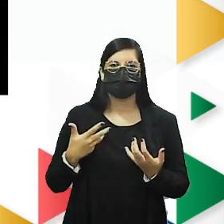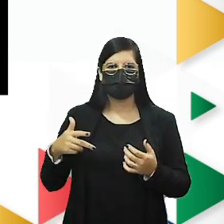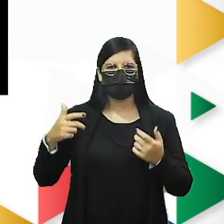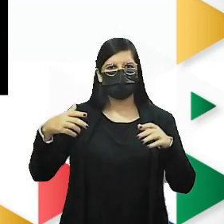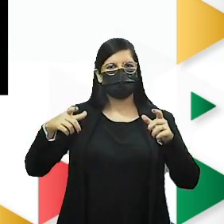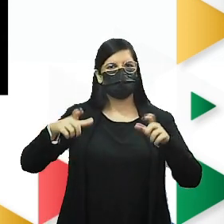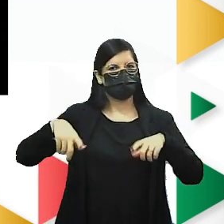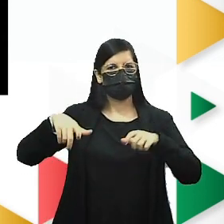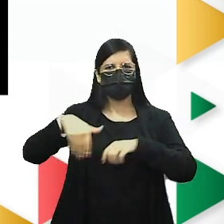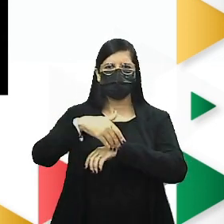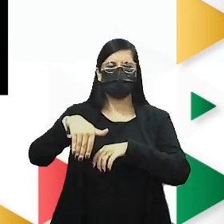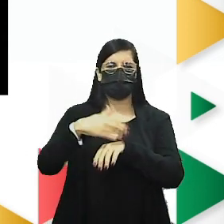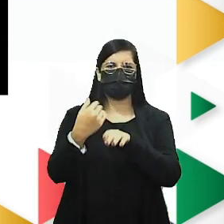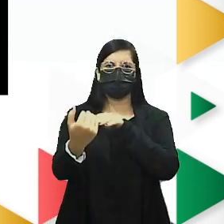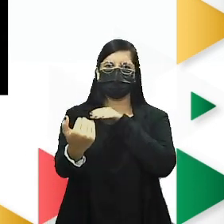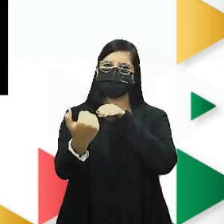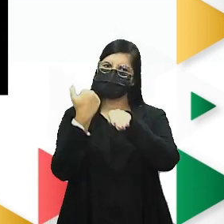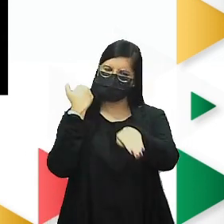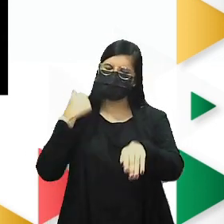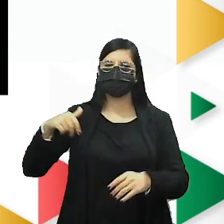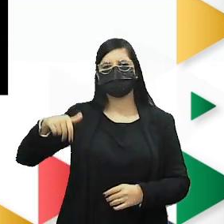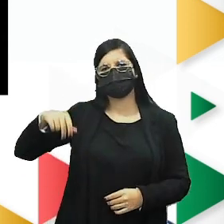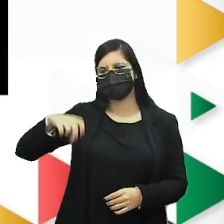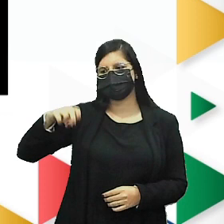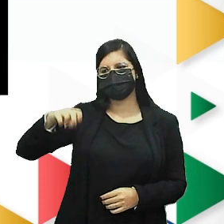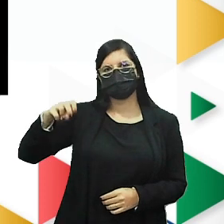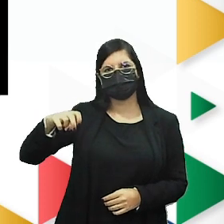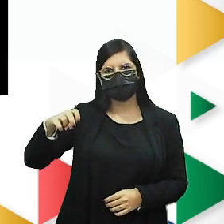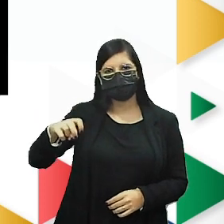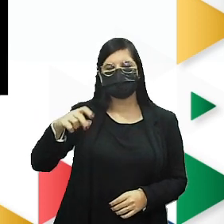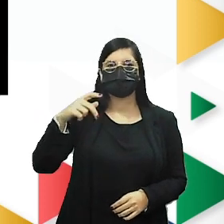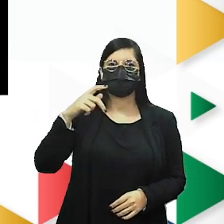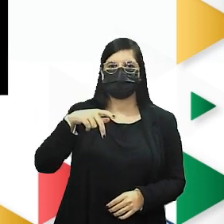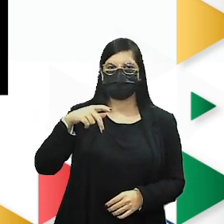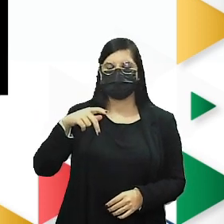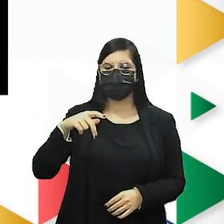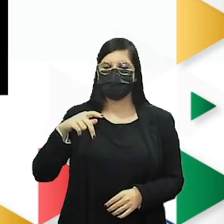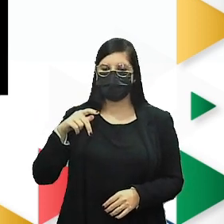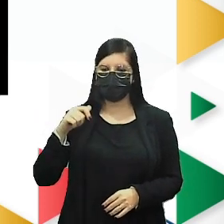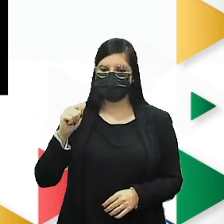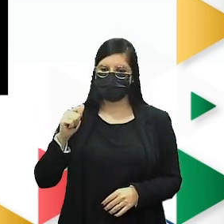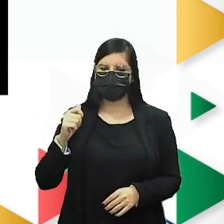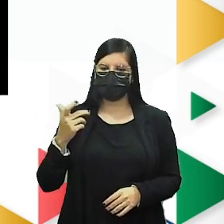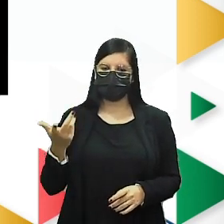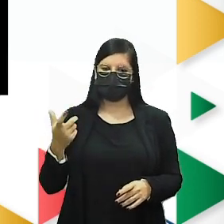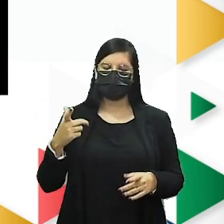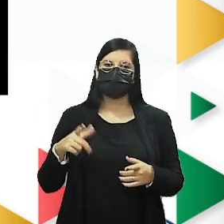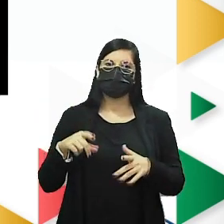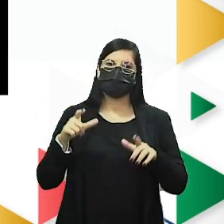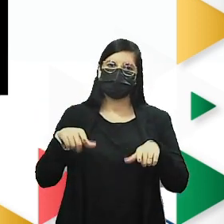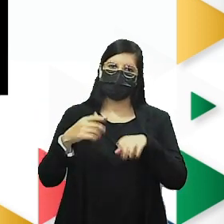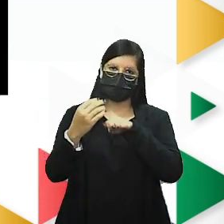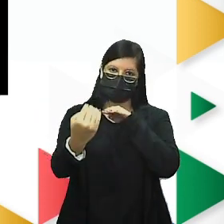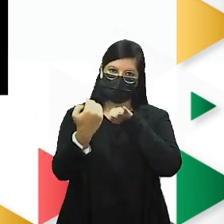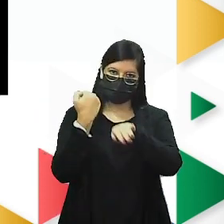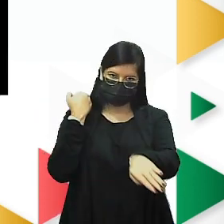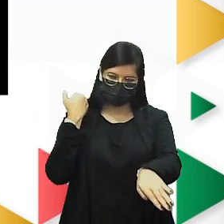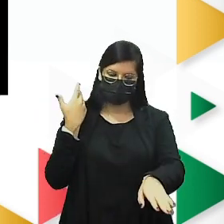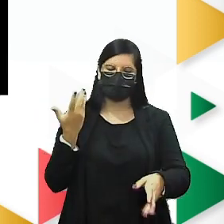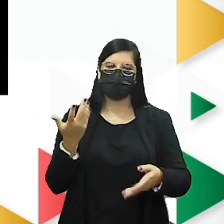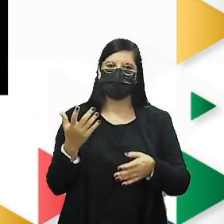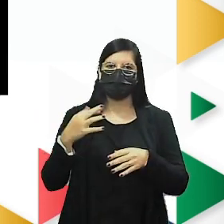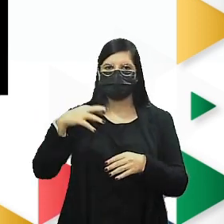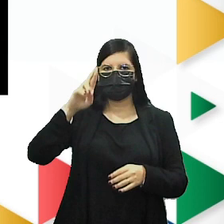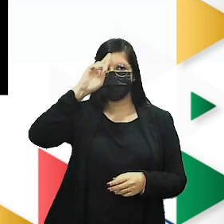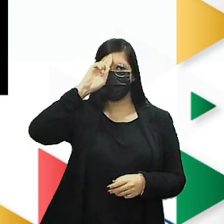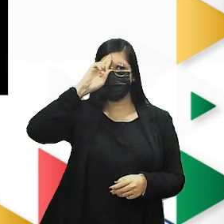pela pista local, que na PA, por exemplo, PN, né, que eram tipo uns testes de BR, de